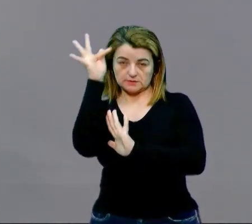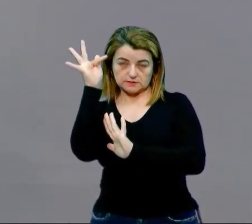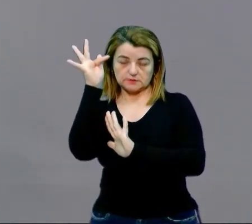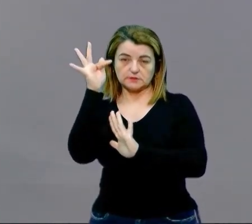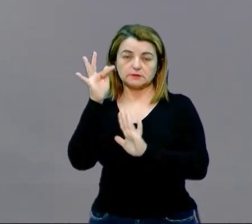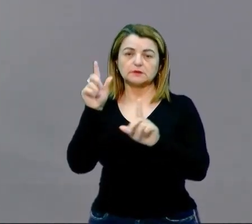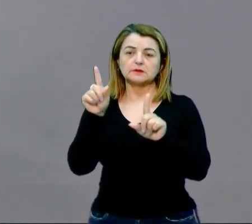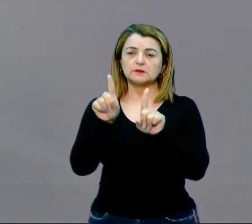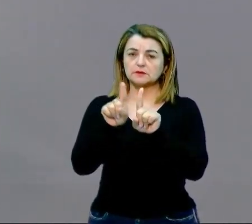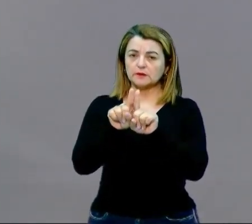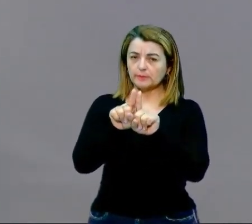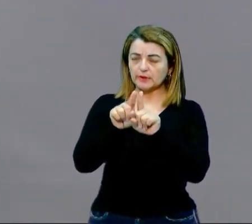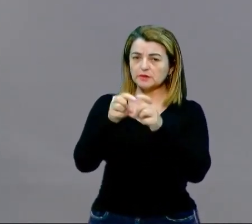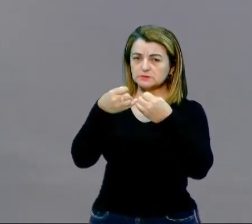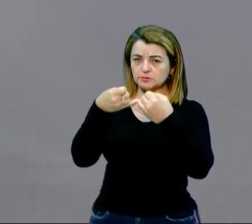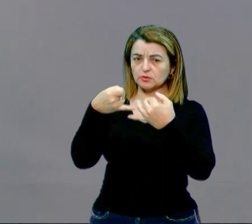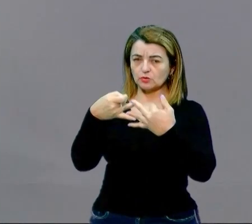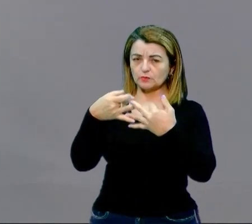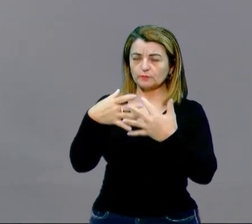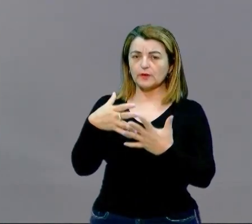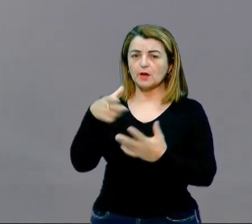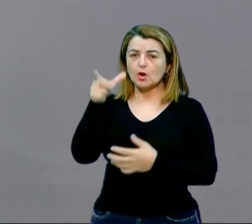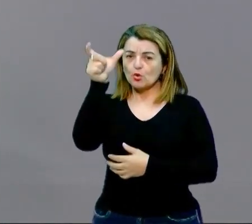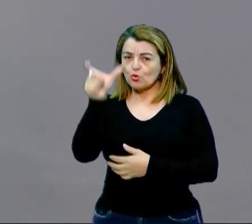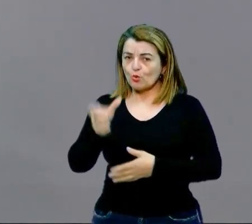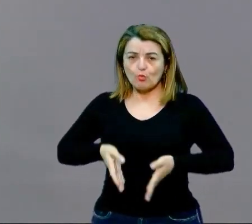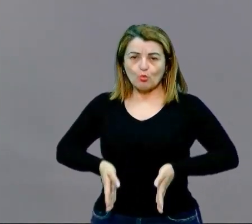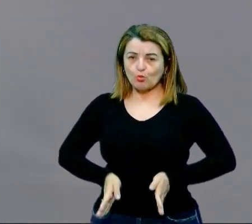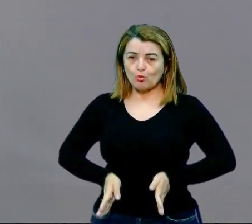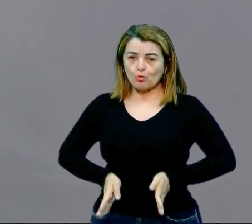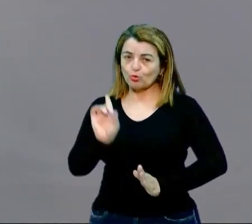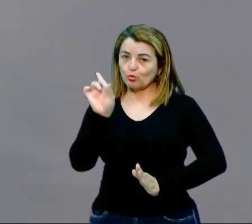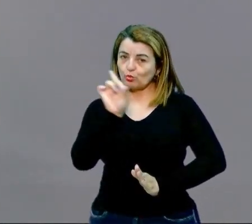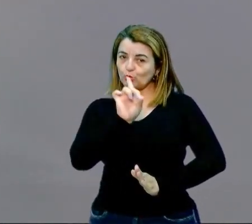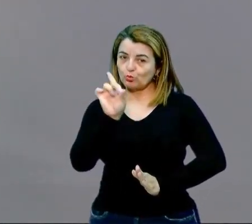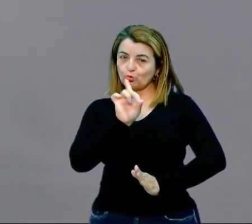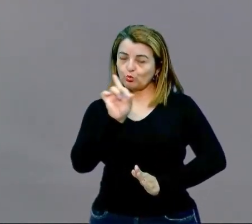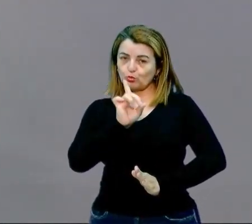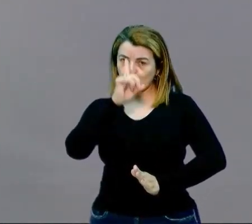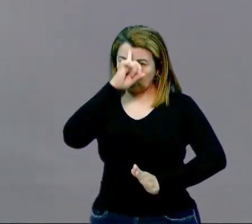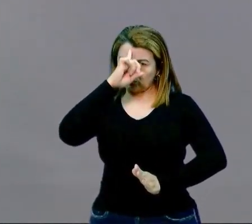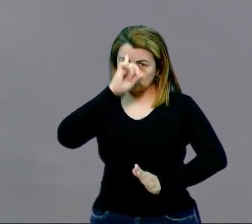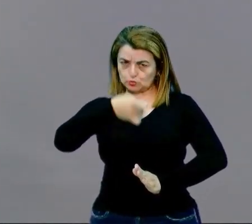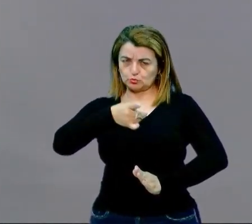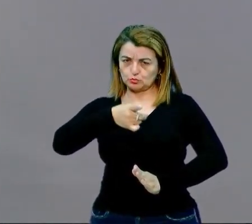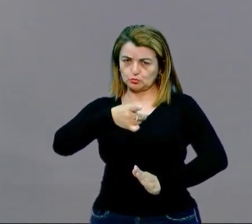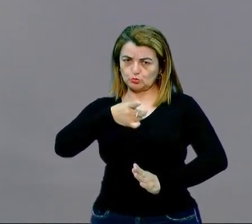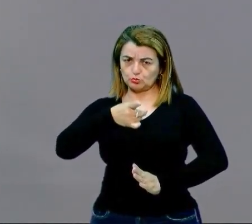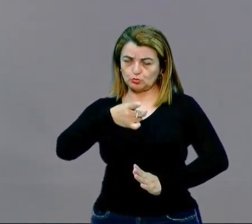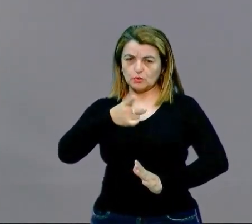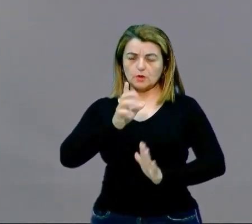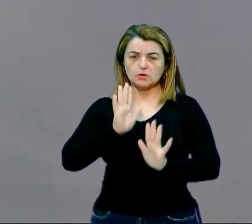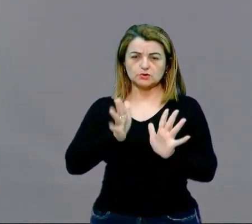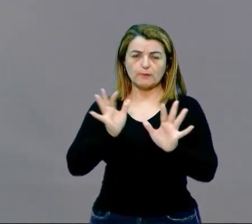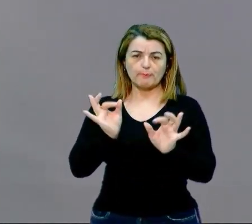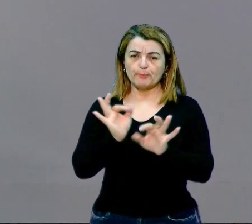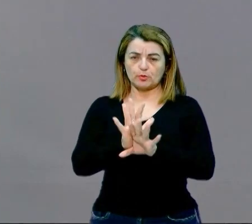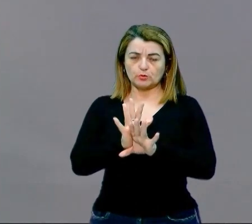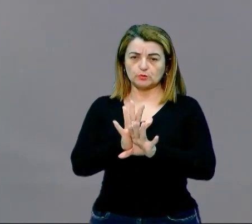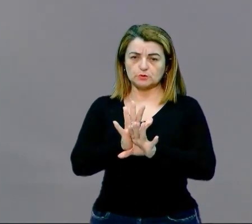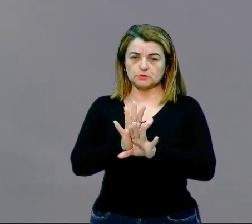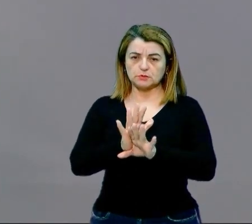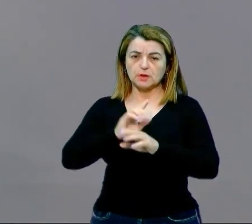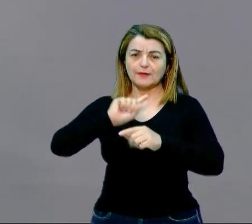Sartre, ele disse que o homem não nasceu com uma decisão, com uma definição. O homem, ele